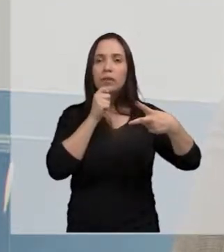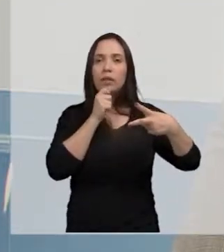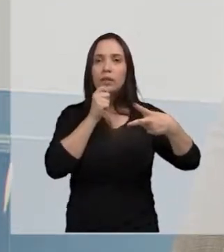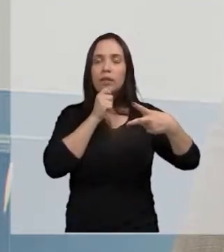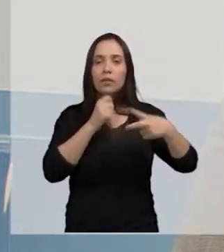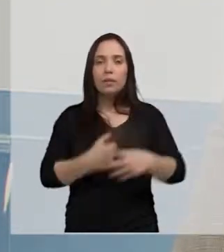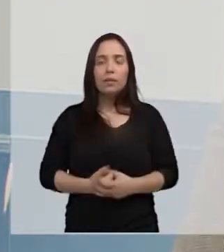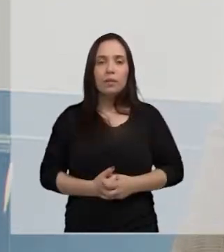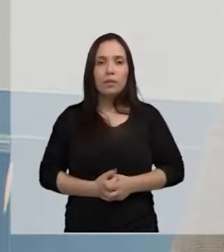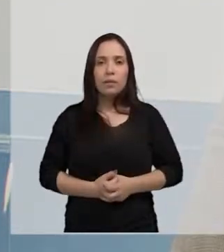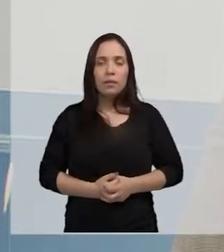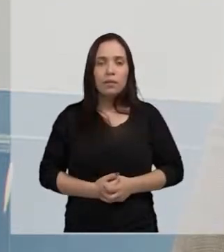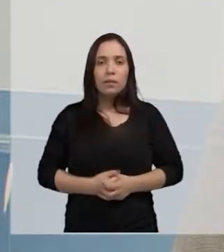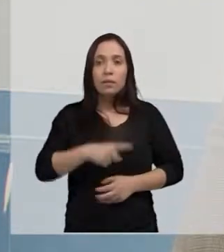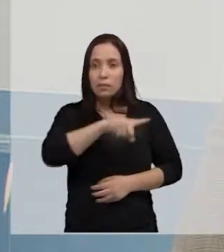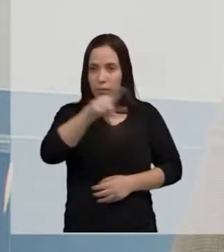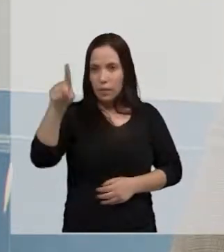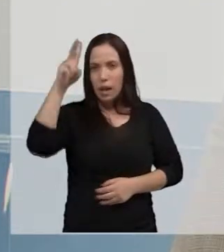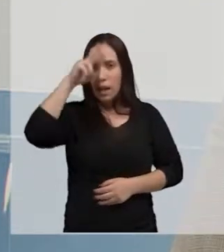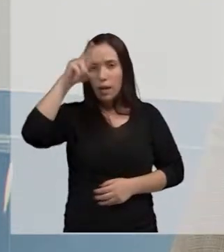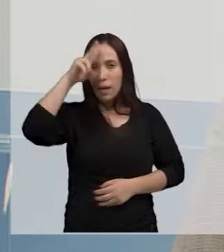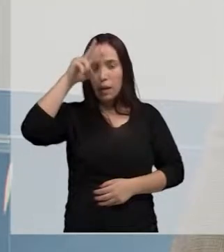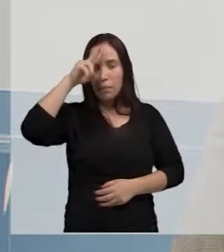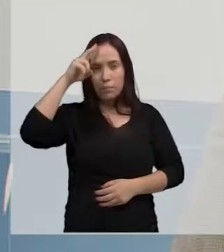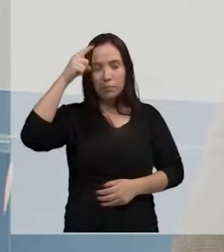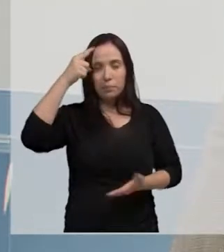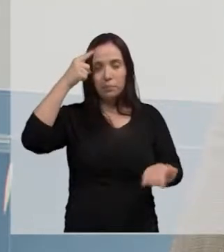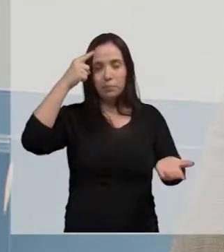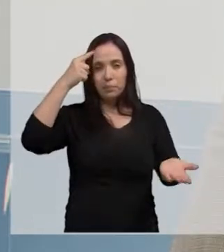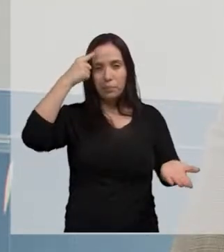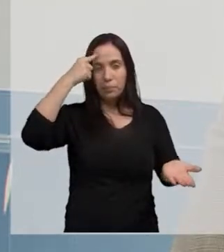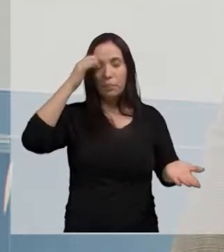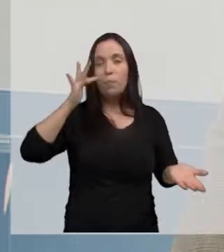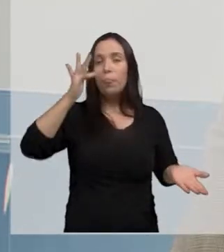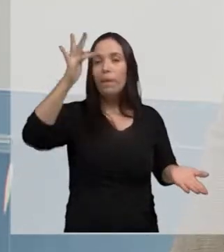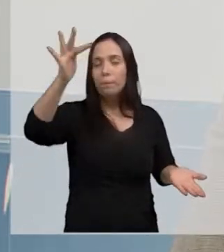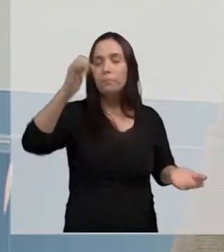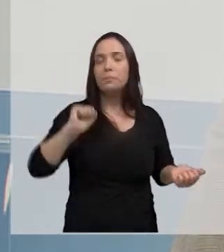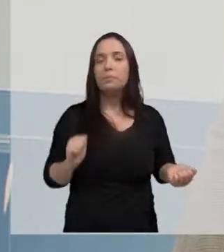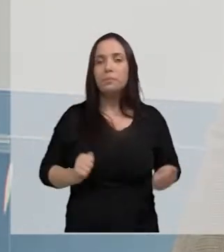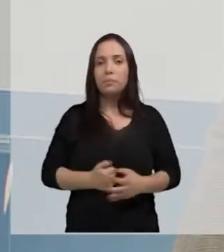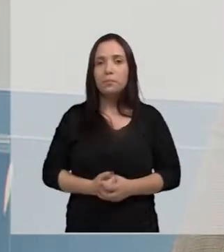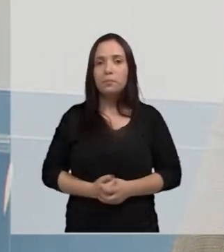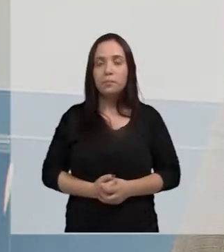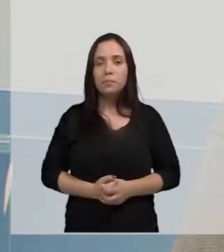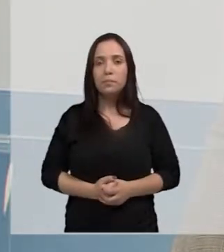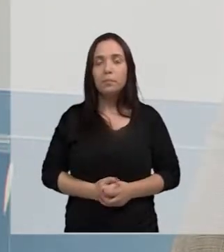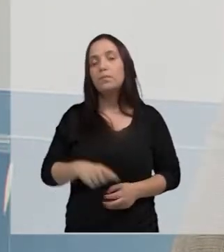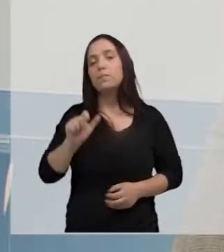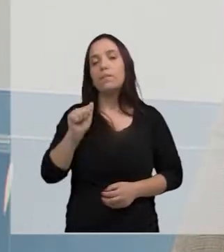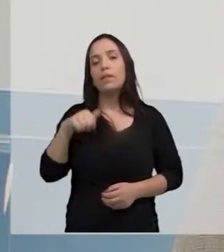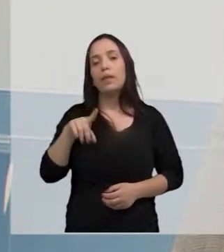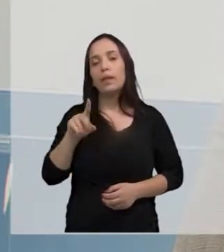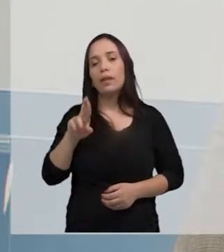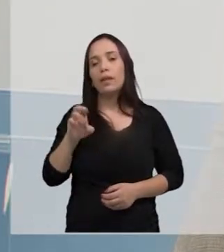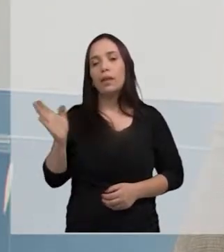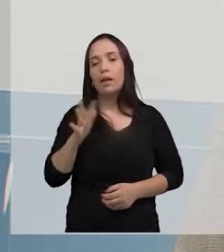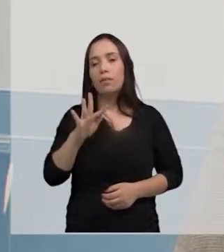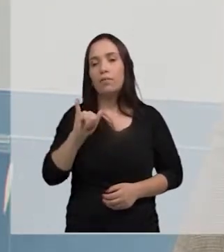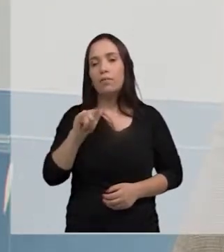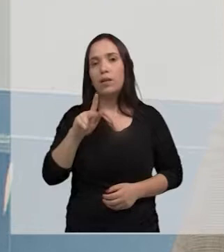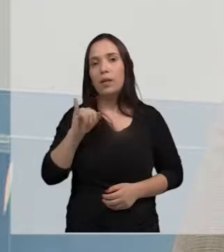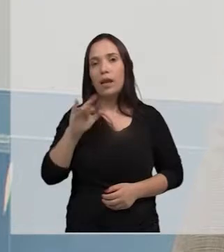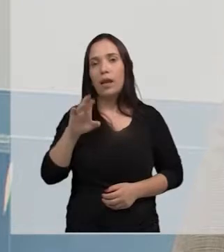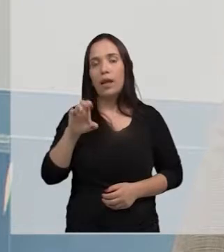exercício aqui hipotético, de futurologia. Quem é que duvidaria se o André Figueiredo tivesse sido